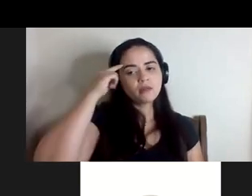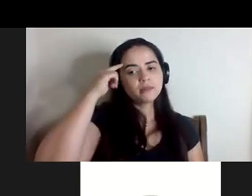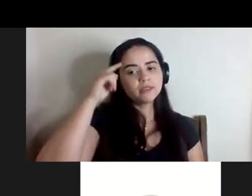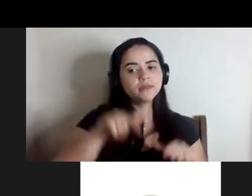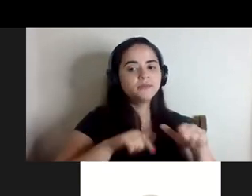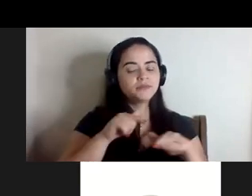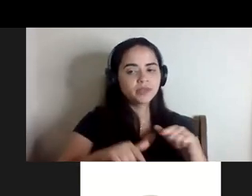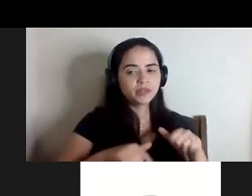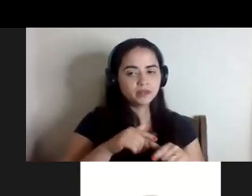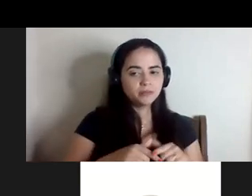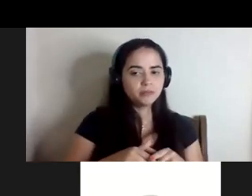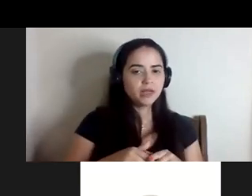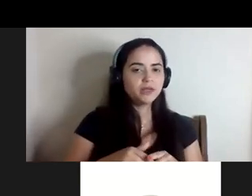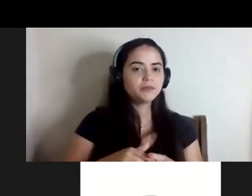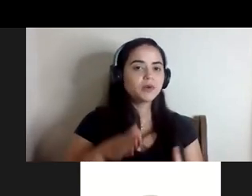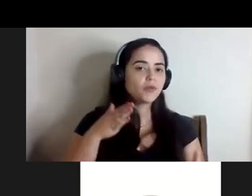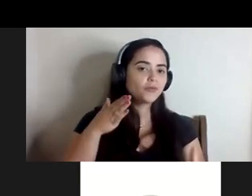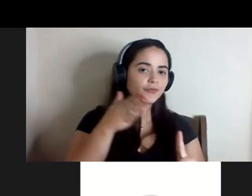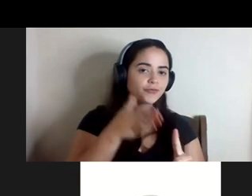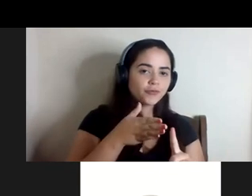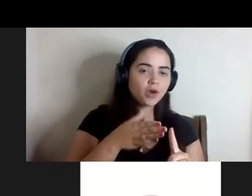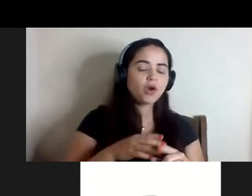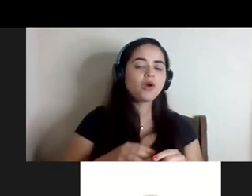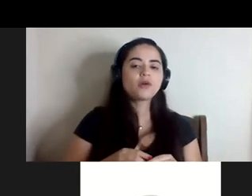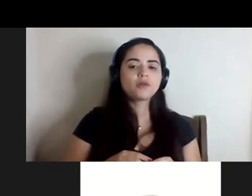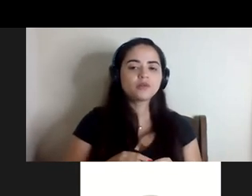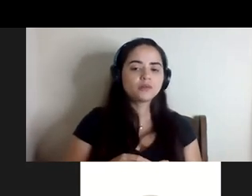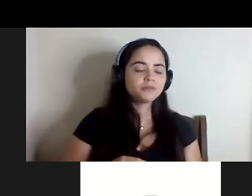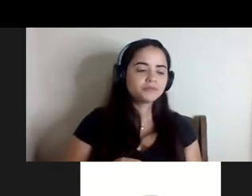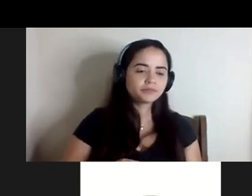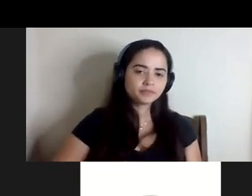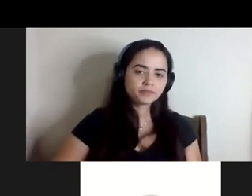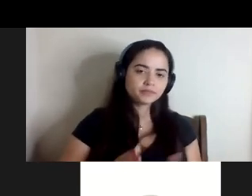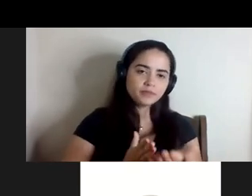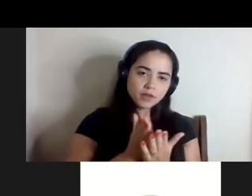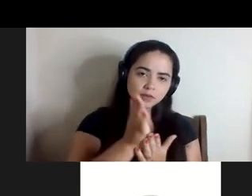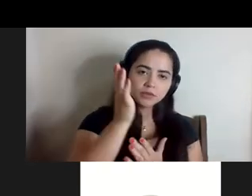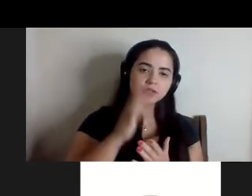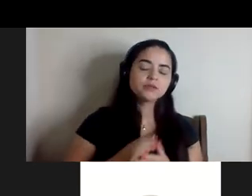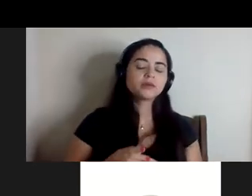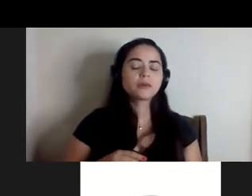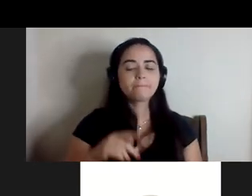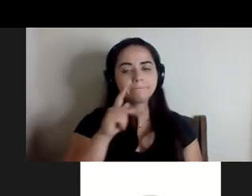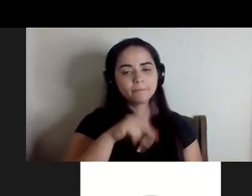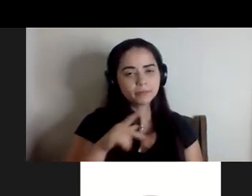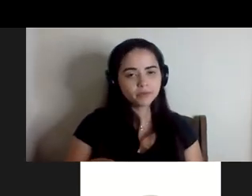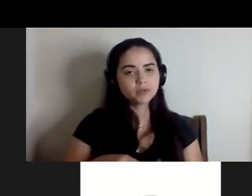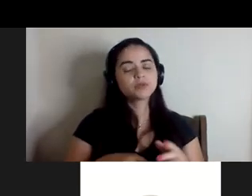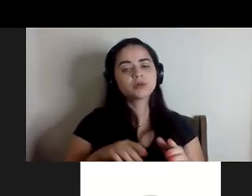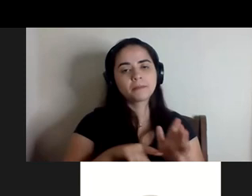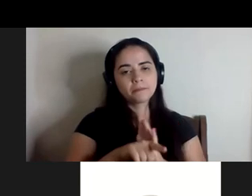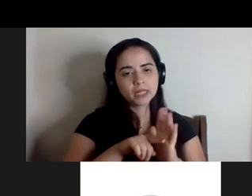trabalho como eixo norteador, sim, das nossas práticas docentes e de pesquisa,